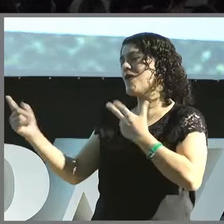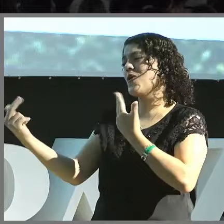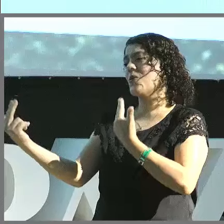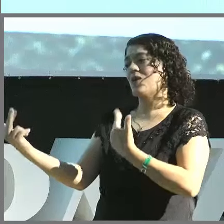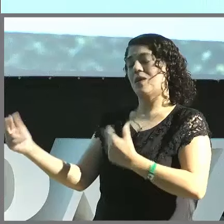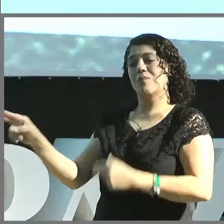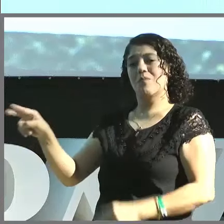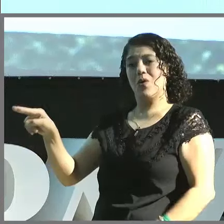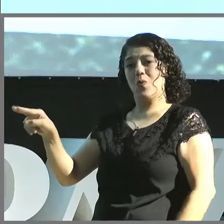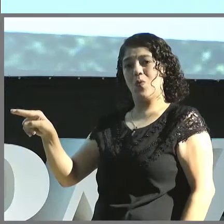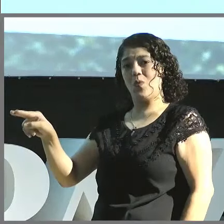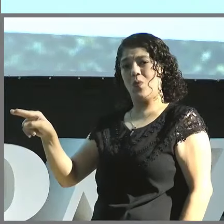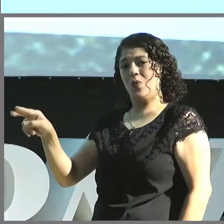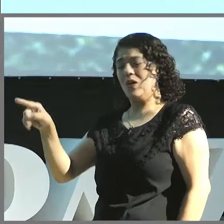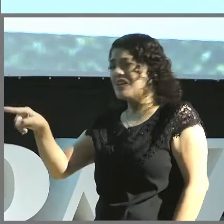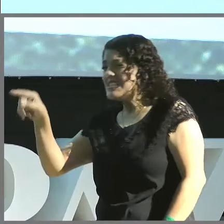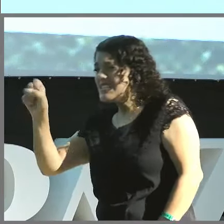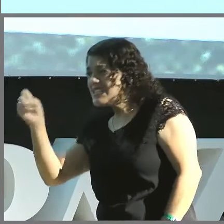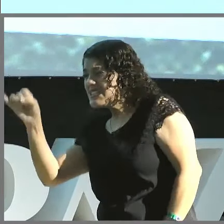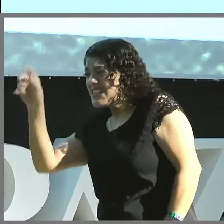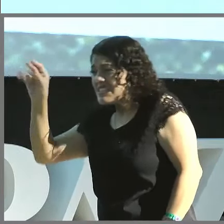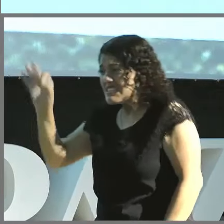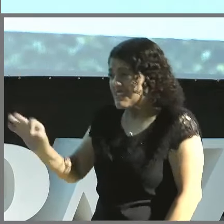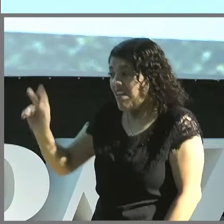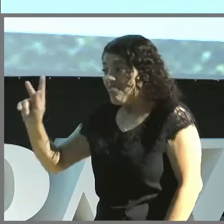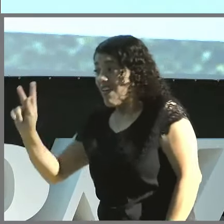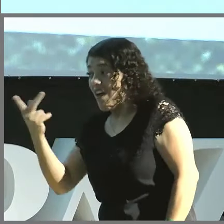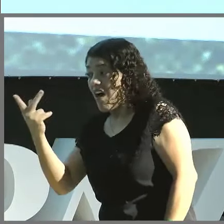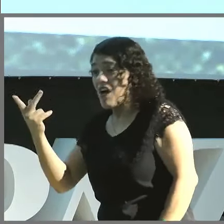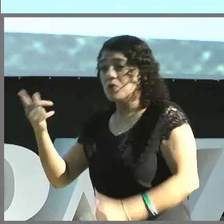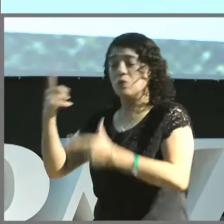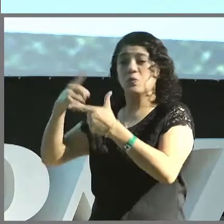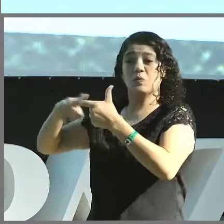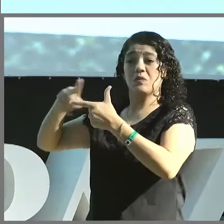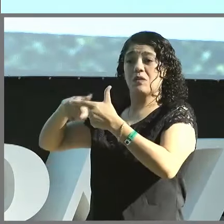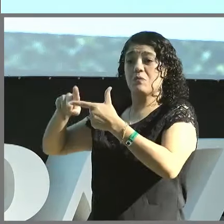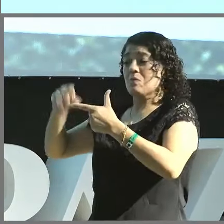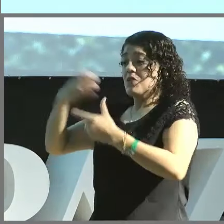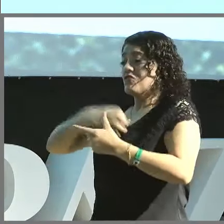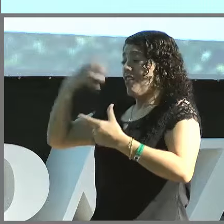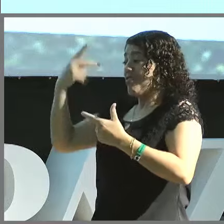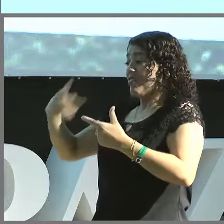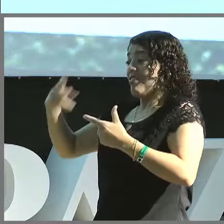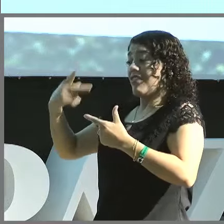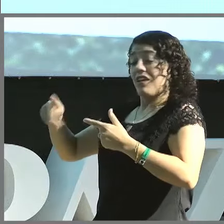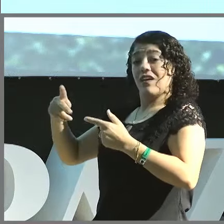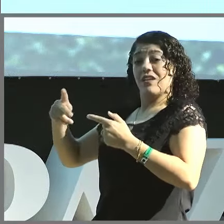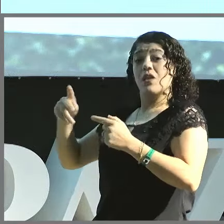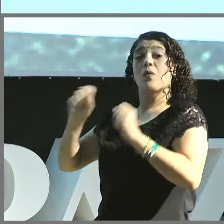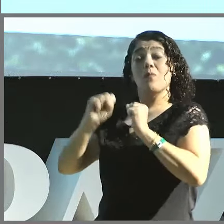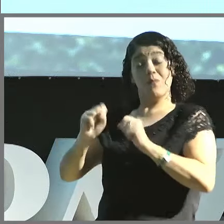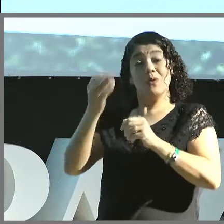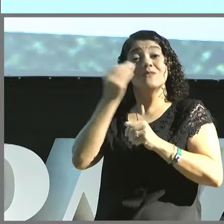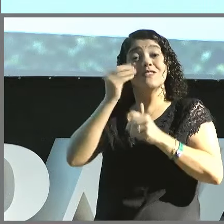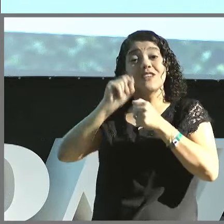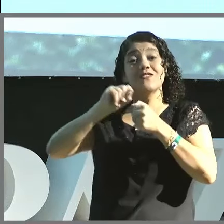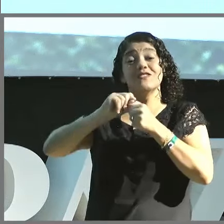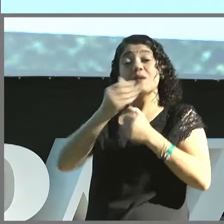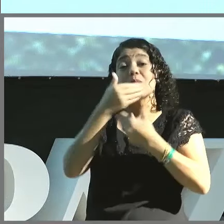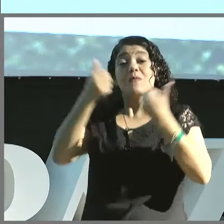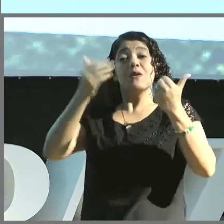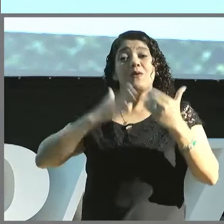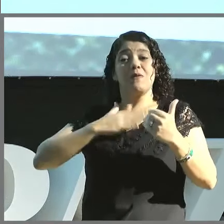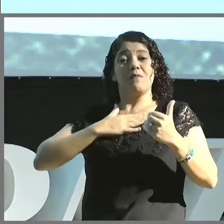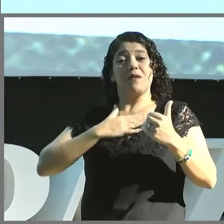irmão, e você poderá fazer muito por você na relação com ele, e por ele na relação com você,